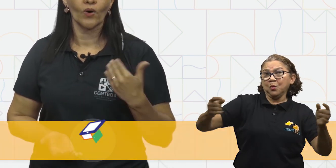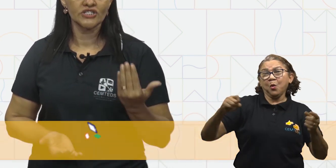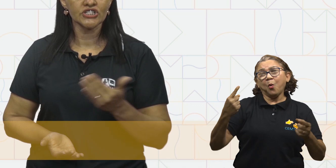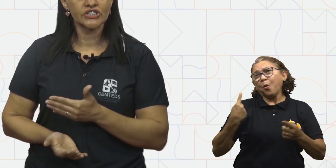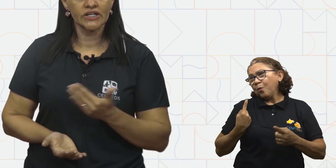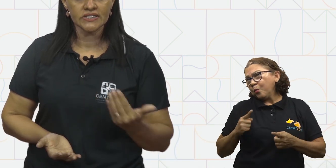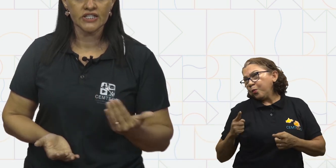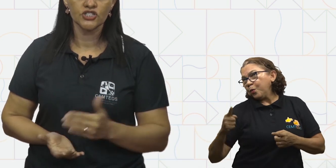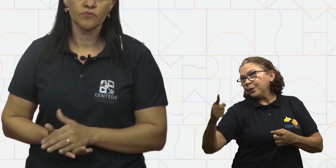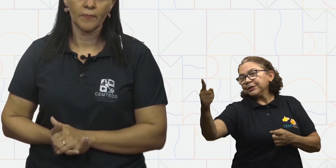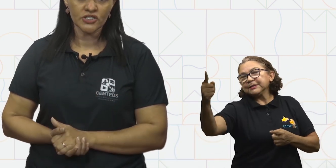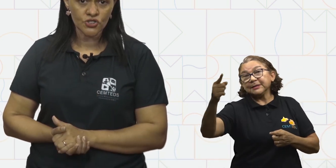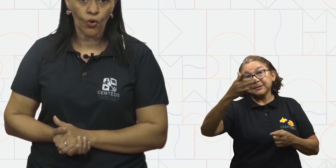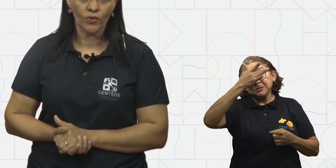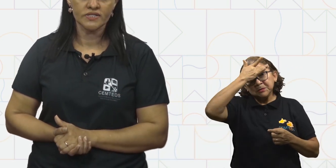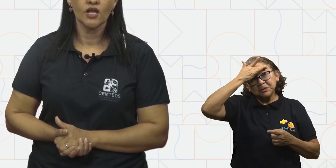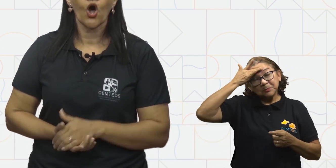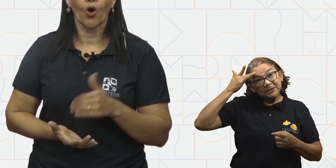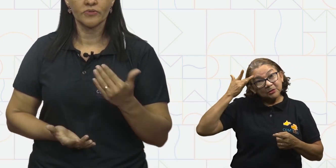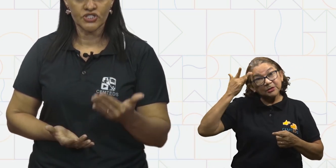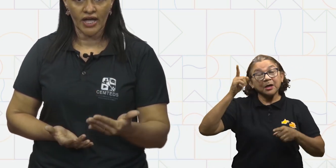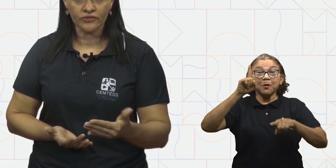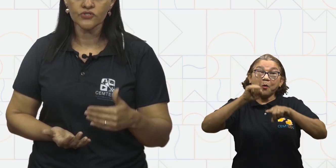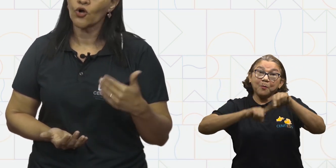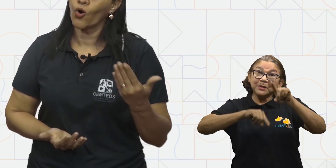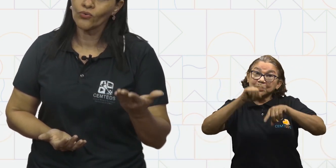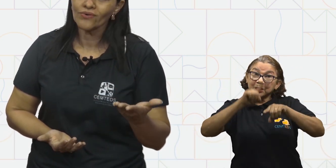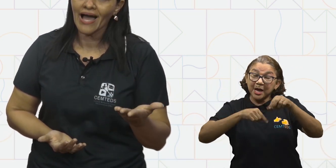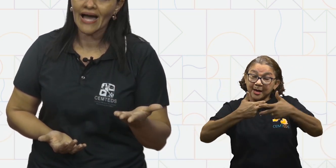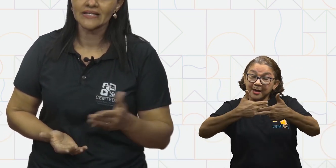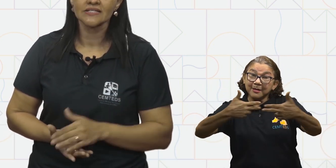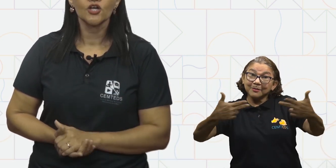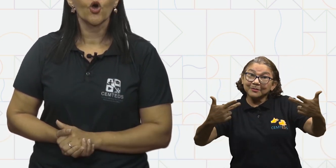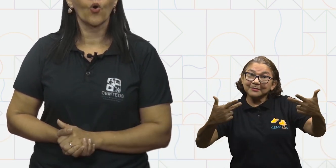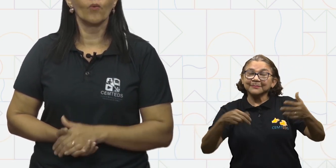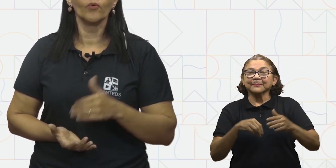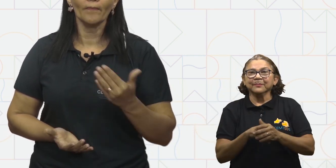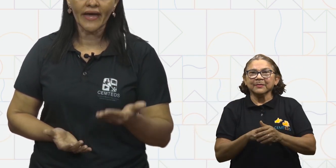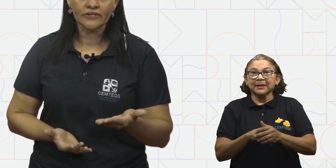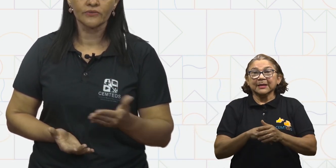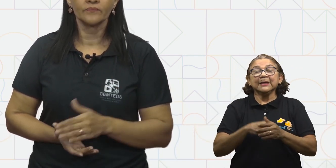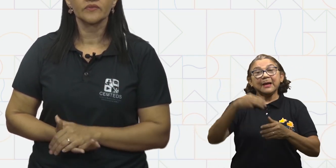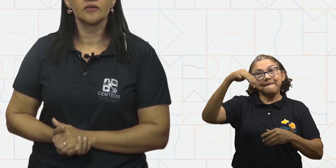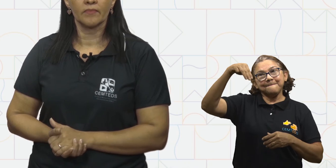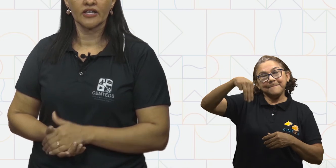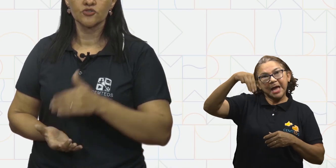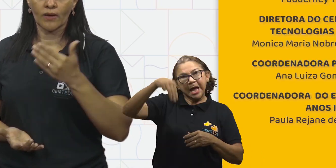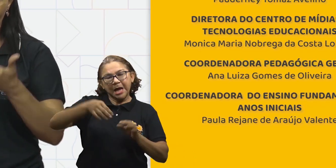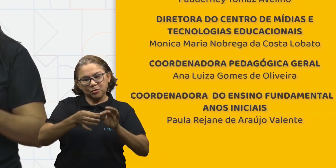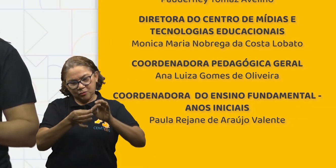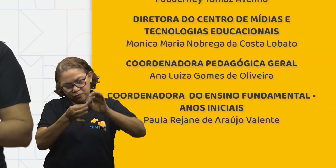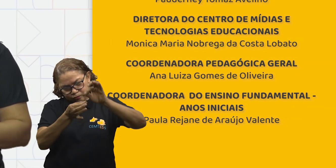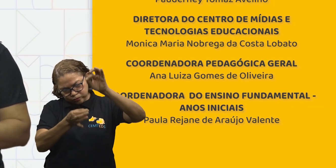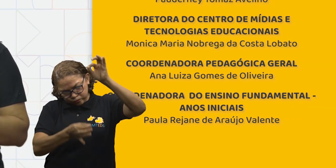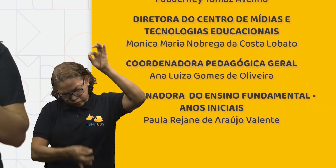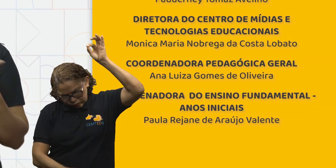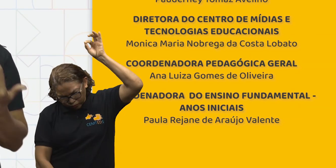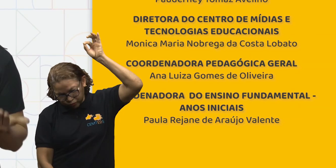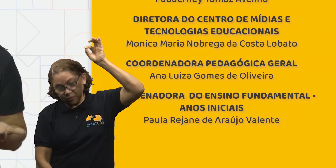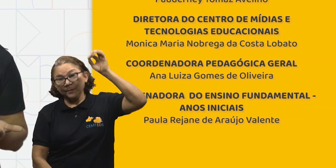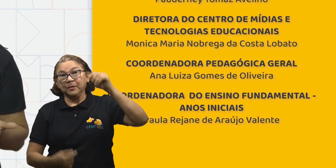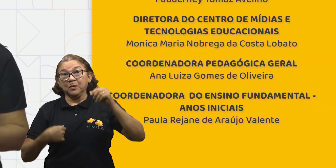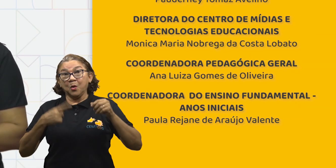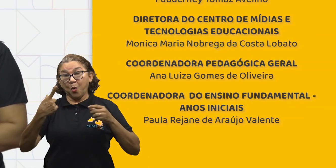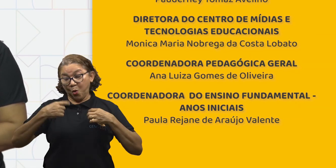tamanho ou a distância de pessoas, objetos ou lugares, como o metro, que mede uma pessoa, ou